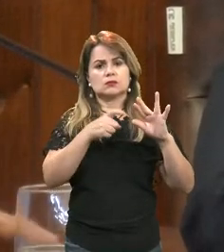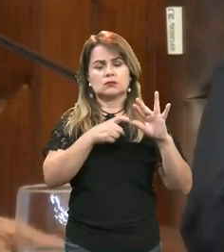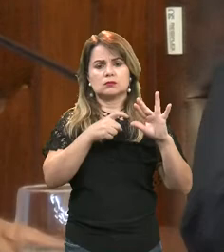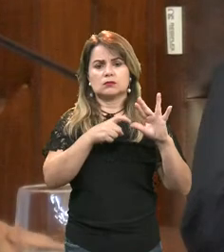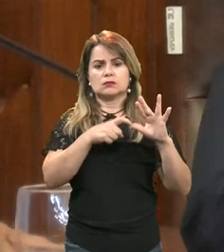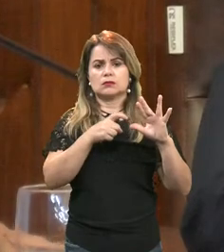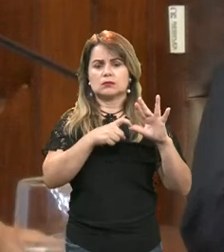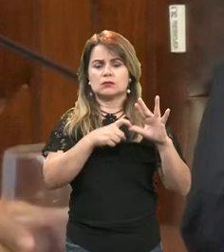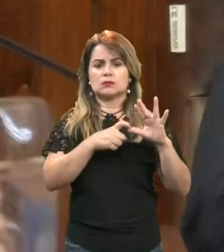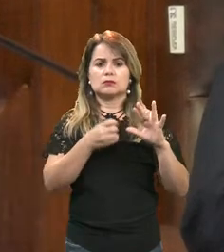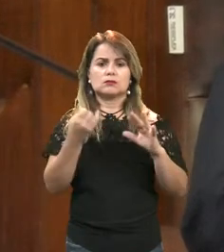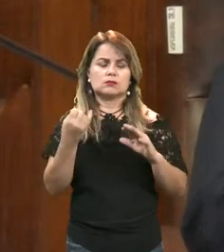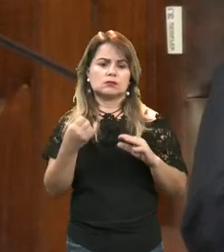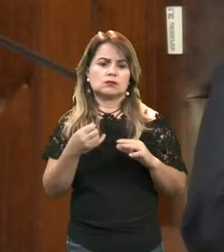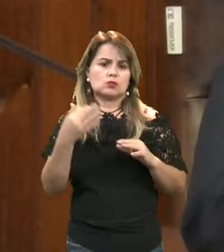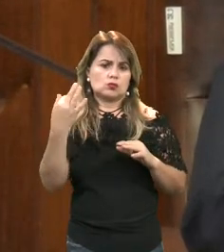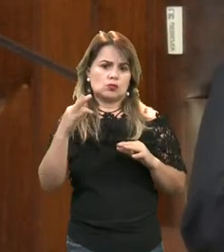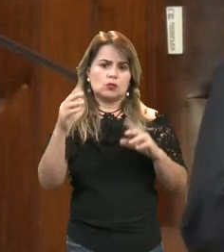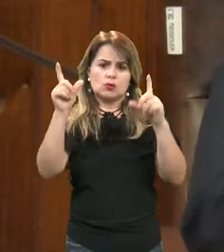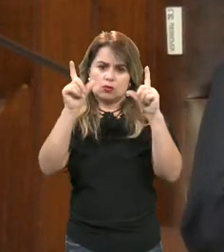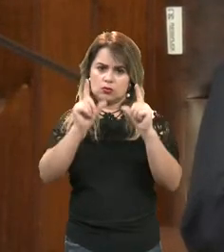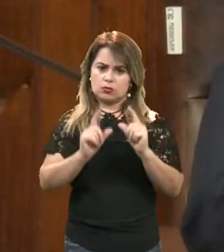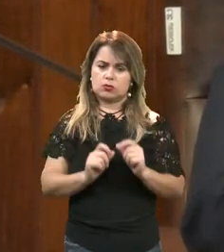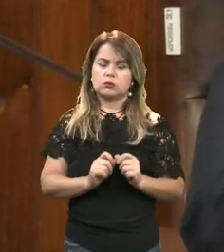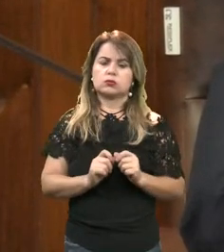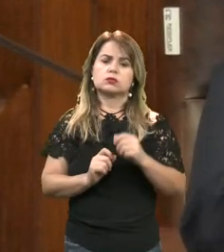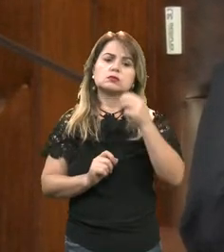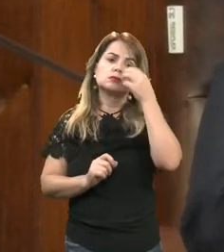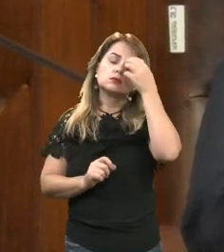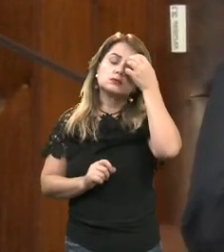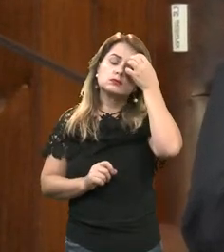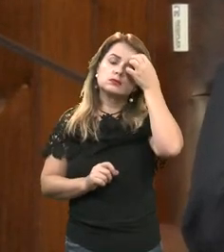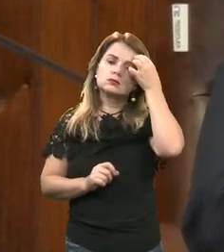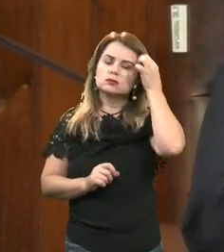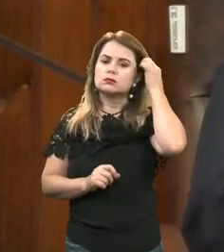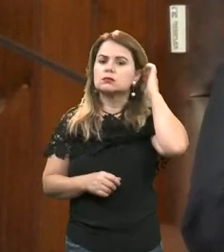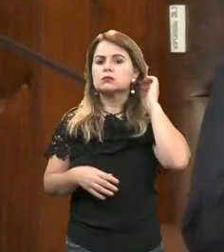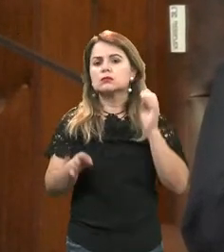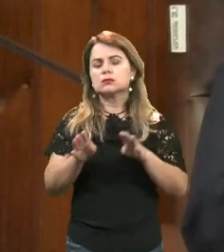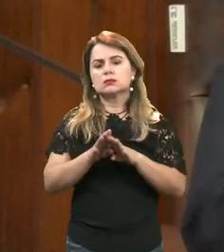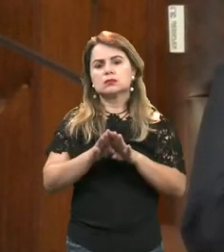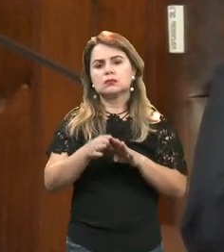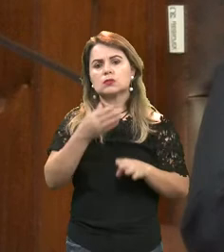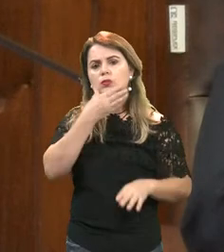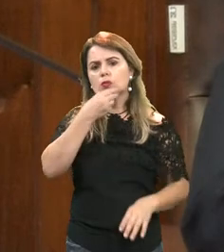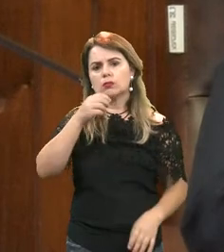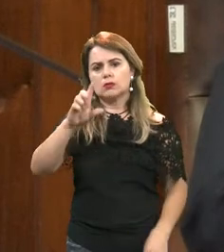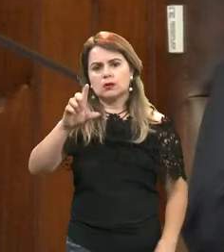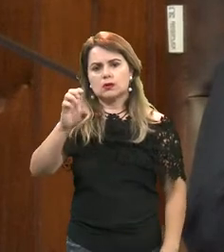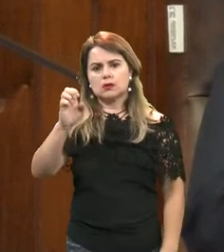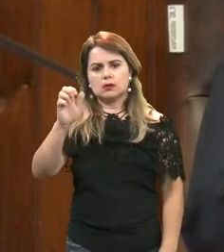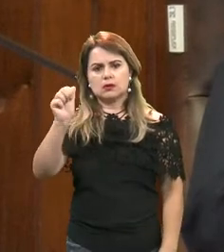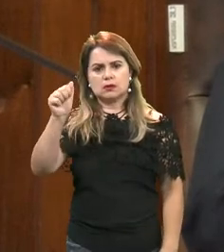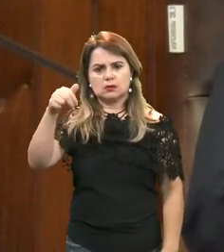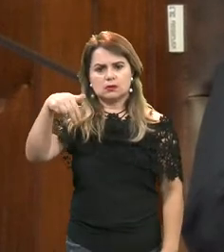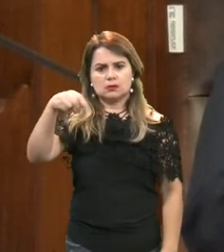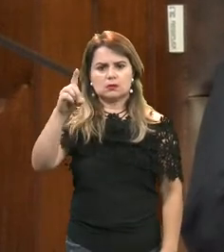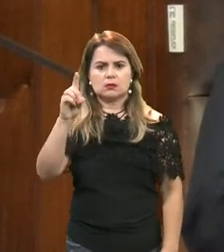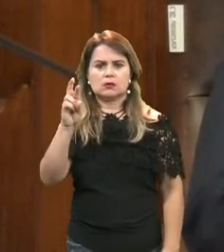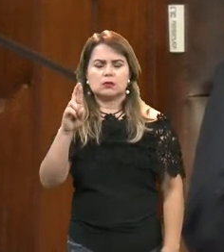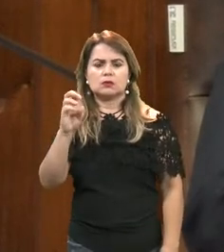inflamatórias, autoimunes e degenerativas. O Dr. Leandro Ramires da Silva, da